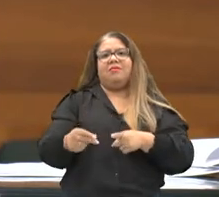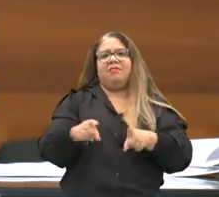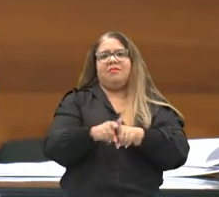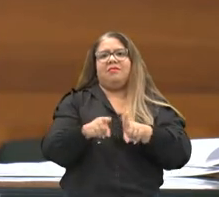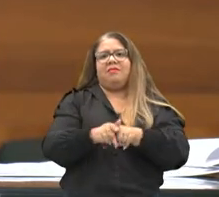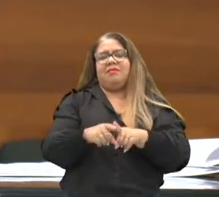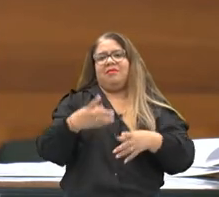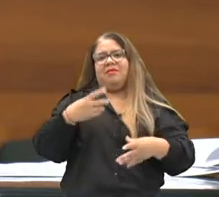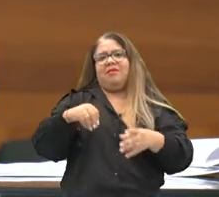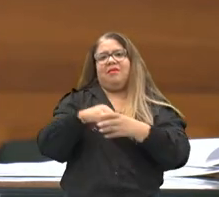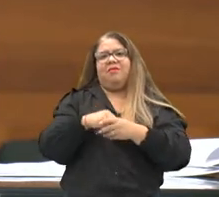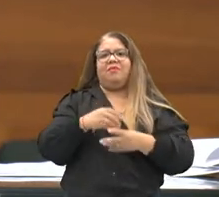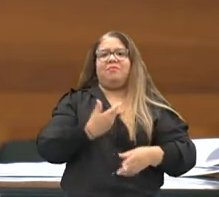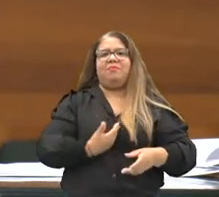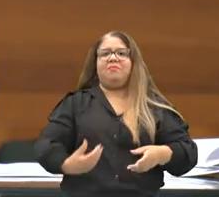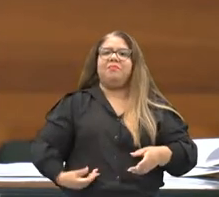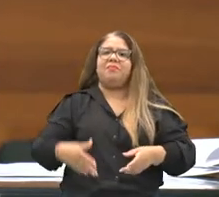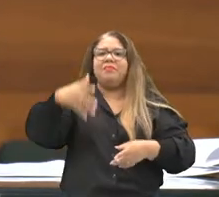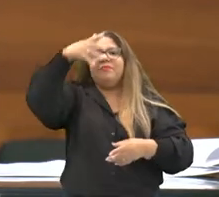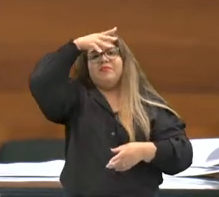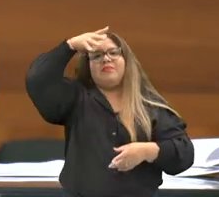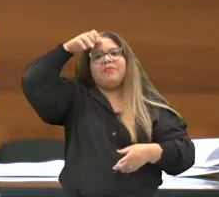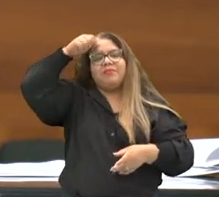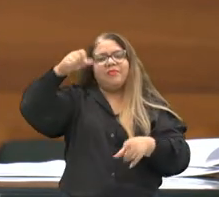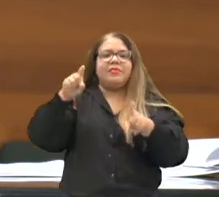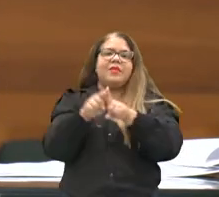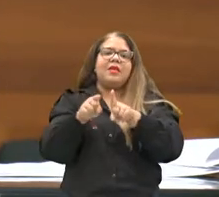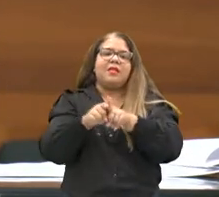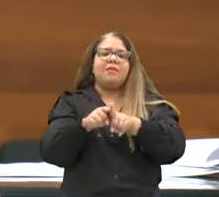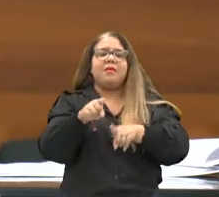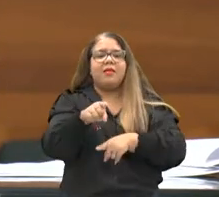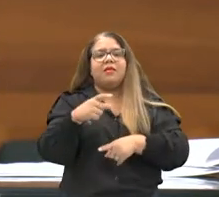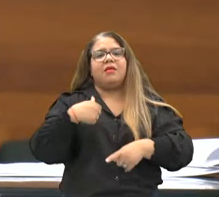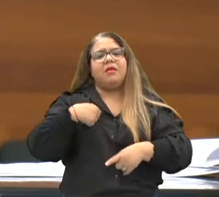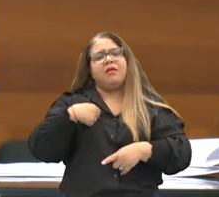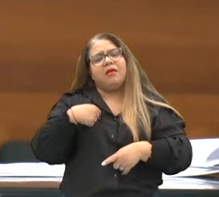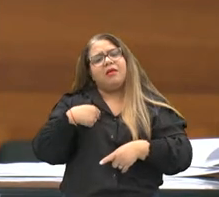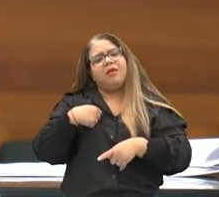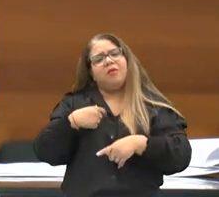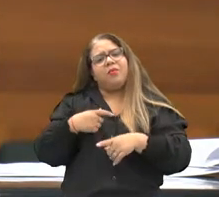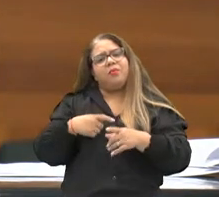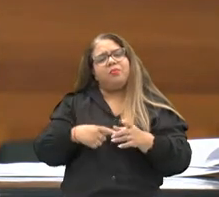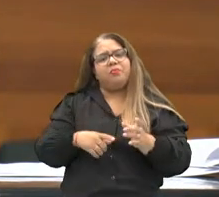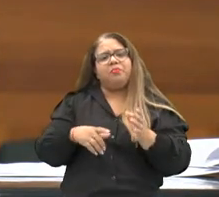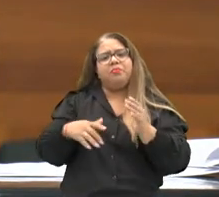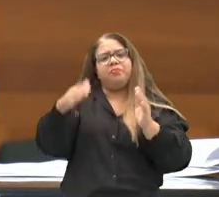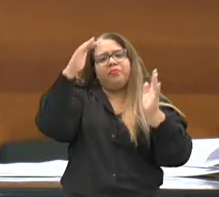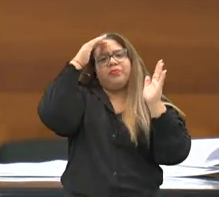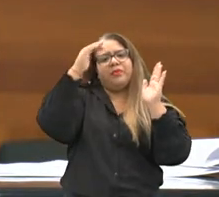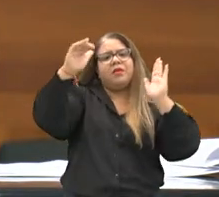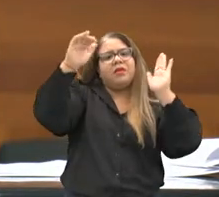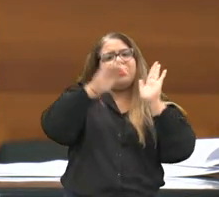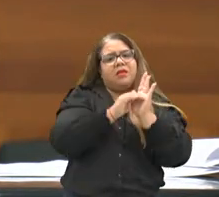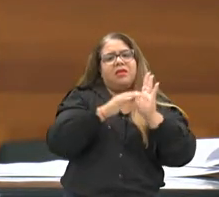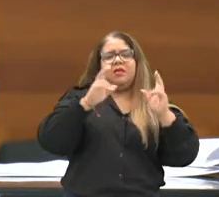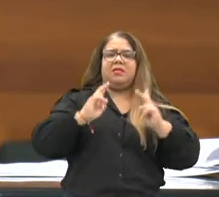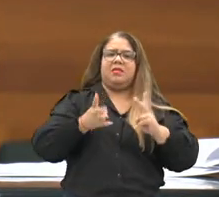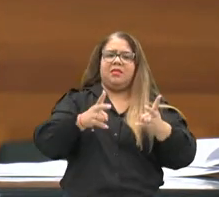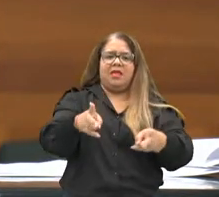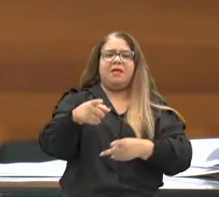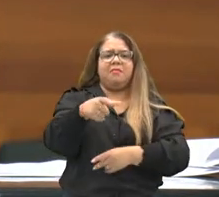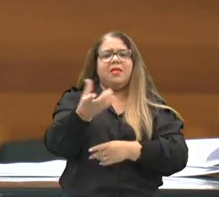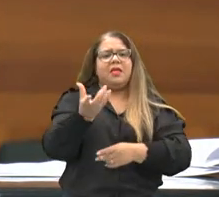de Mato Grosso. Por isso, essa minha lealdade a Filinto Miller. Filinto sempre buscou o voto